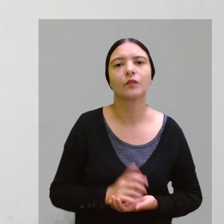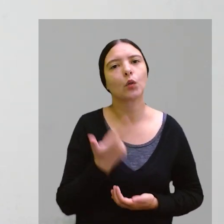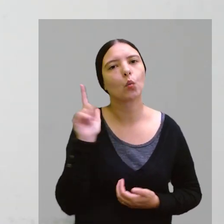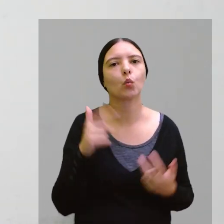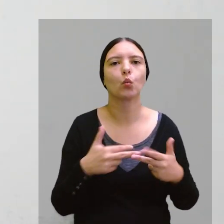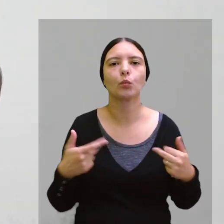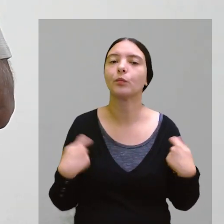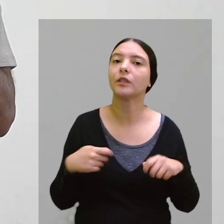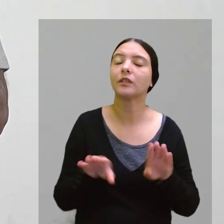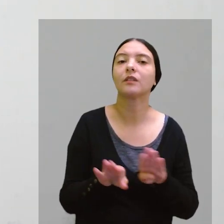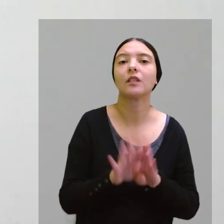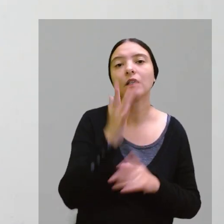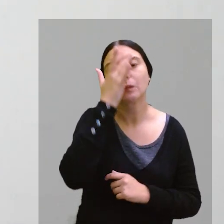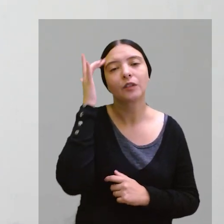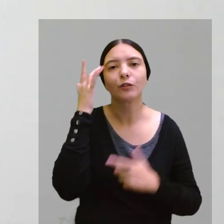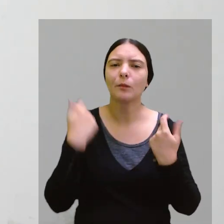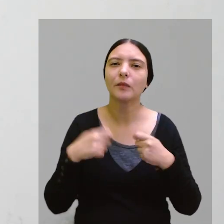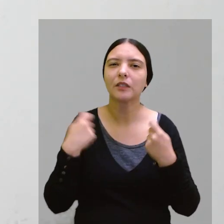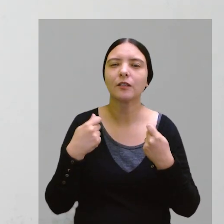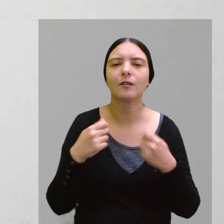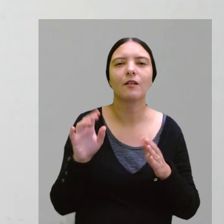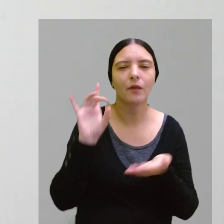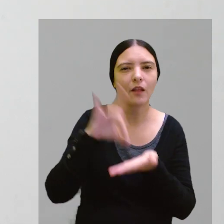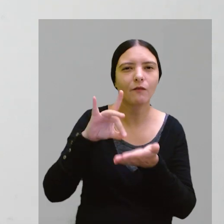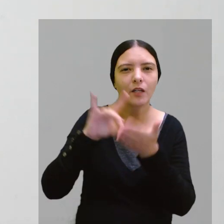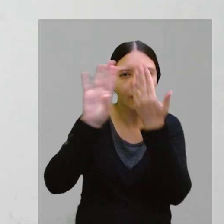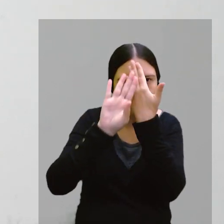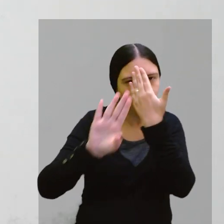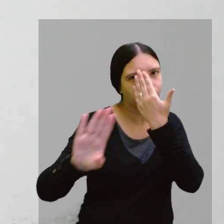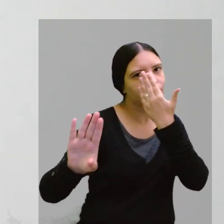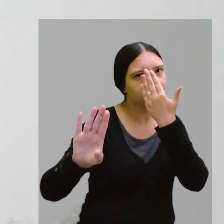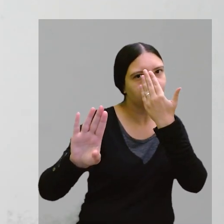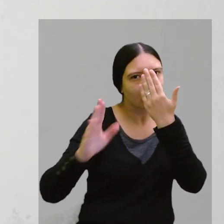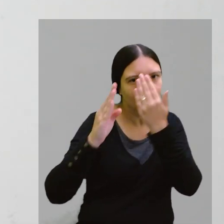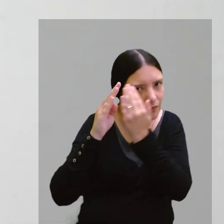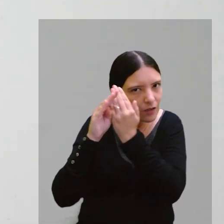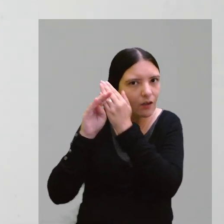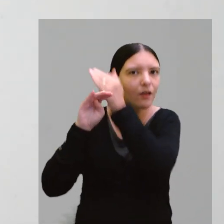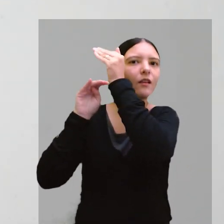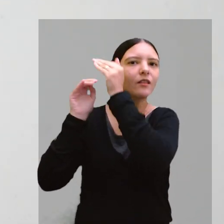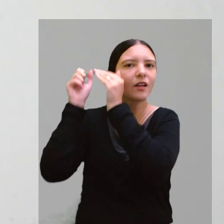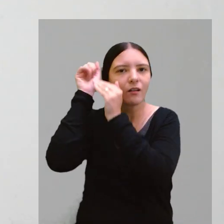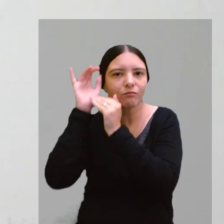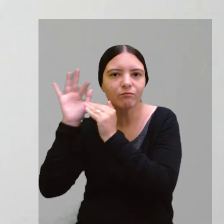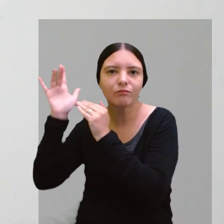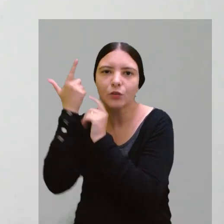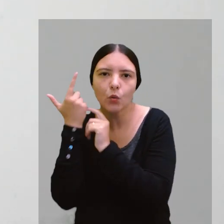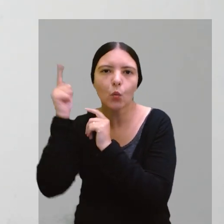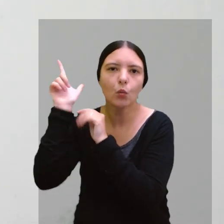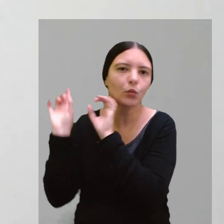coisa necessária é a pessoa tem que se abstrair da realidade desse mundo para entrar num outro registro, que é um